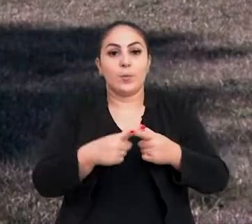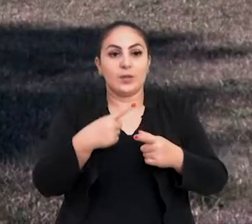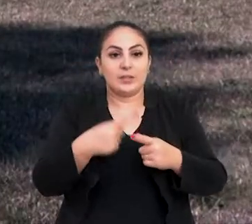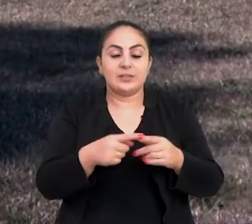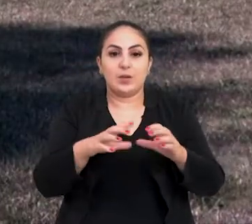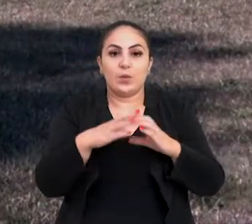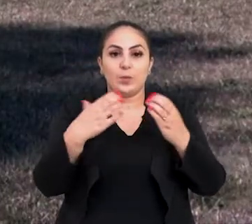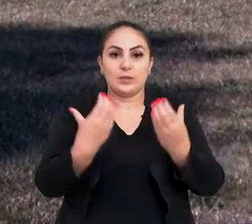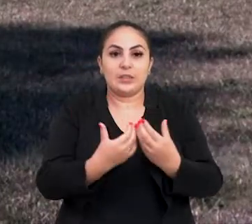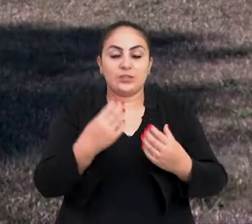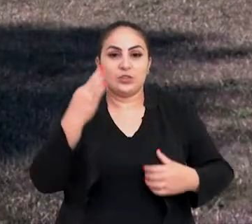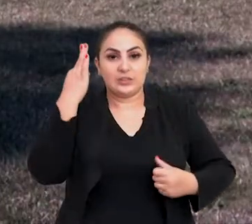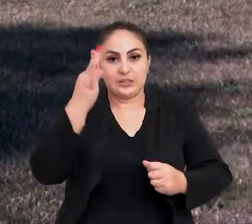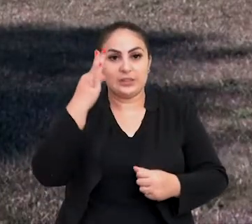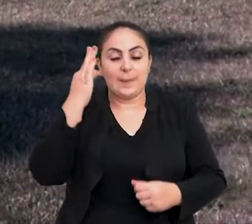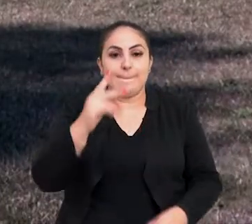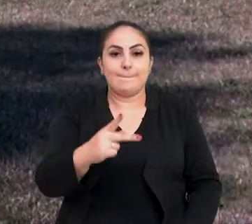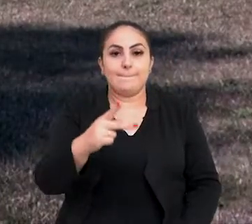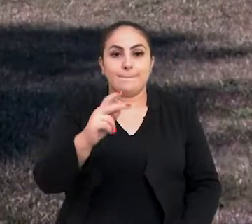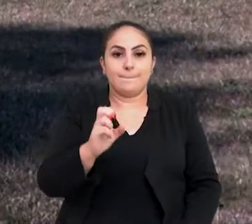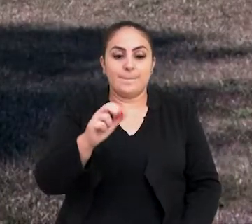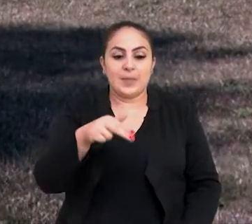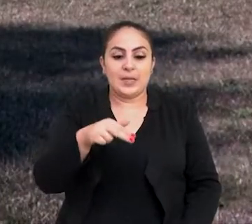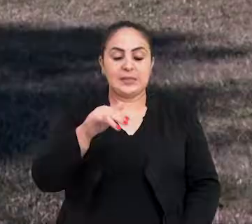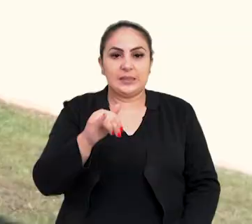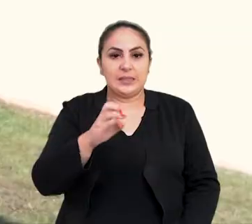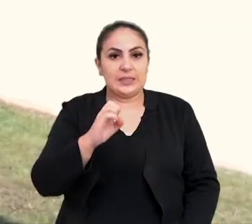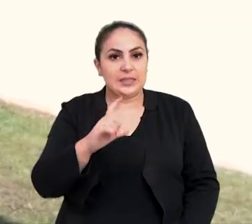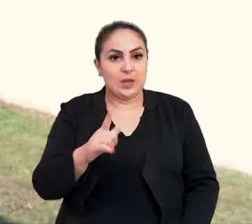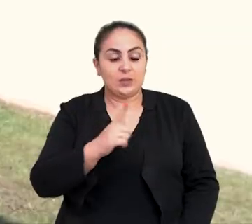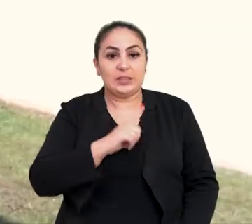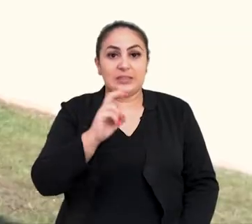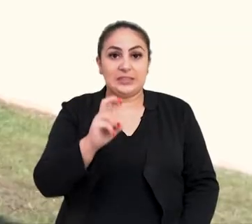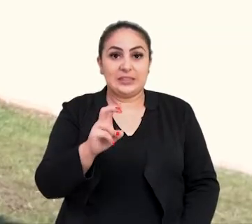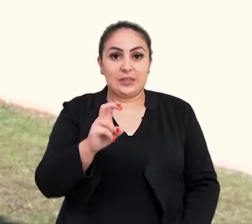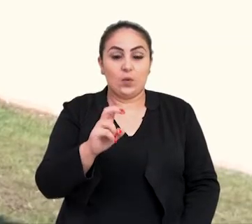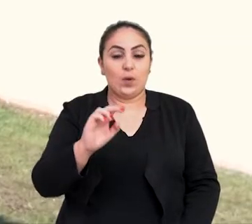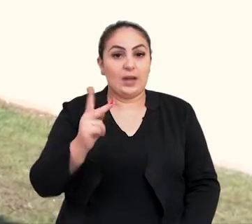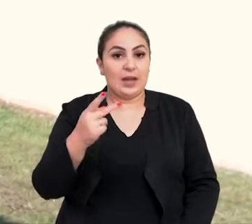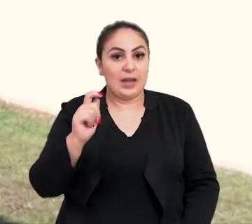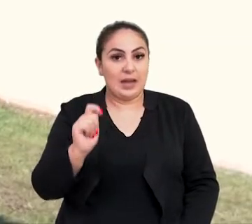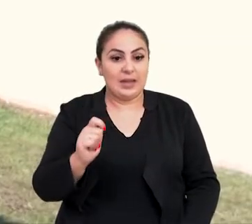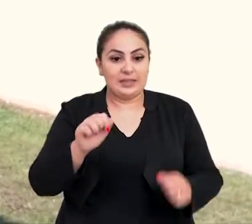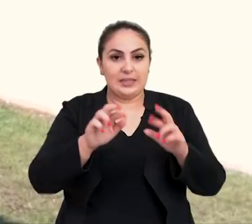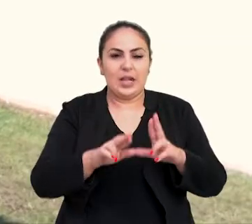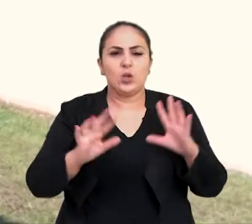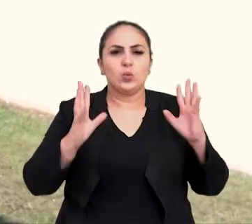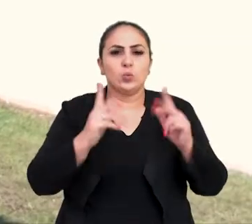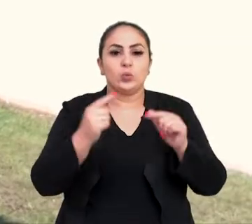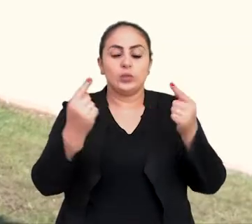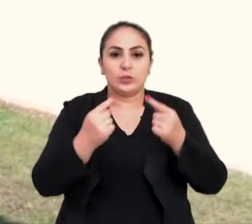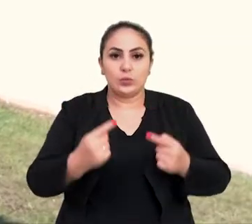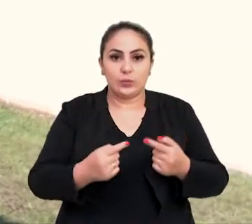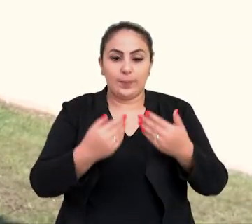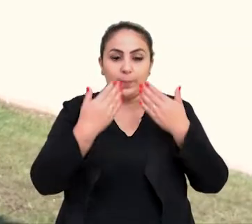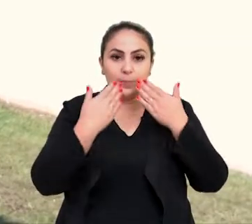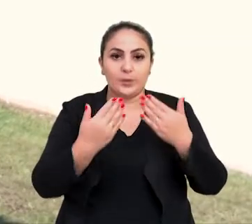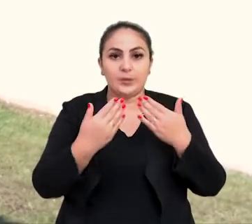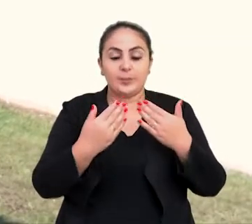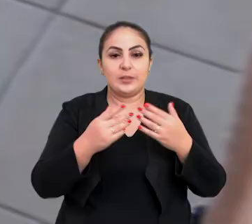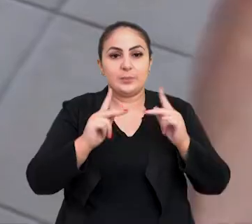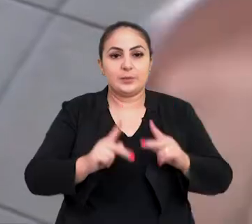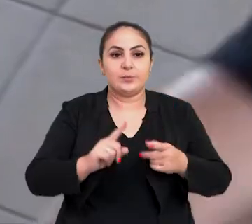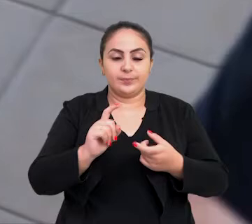vitoriosas graças à comunidade terapêutica Peniel. São 5 hectares de área com toda a estrutura